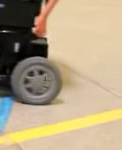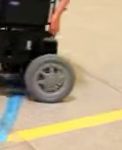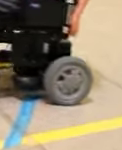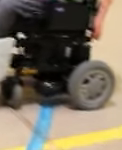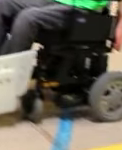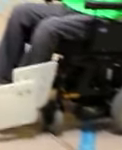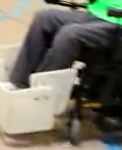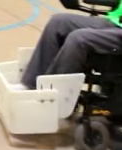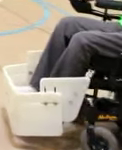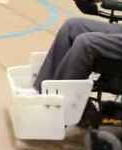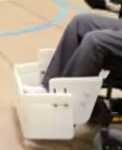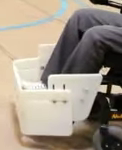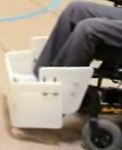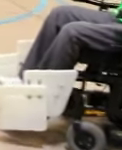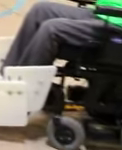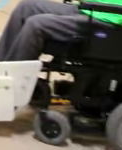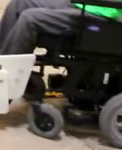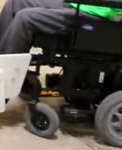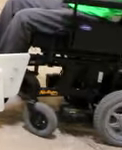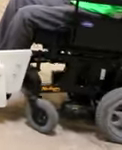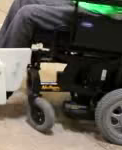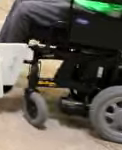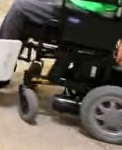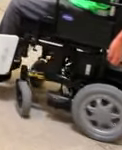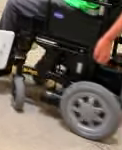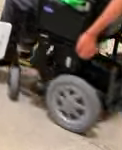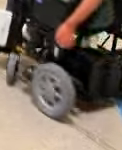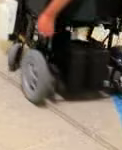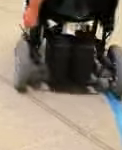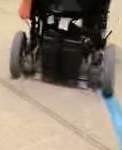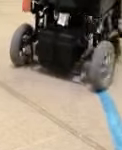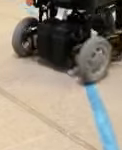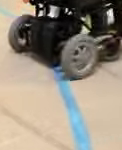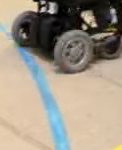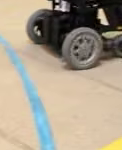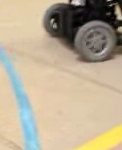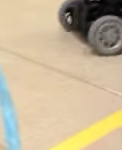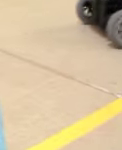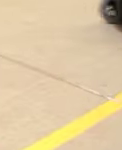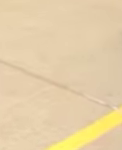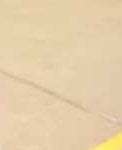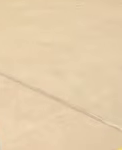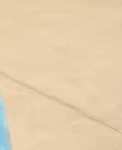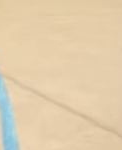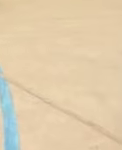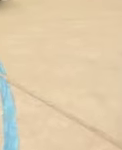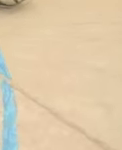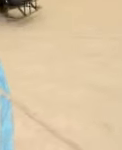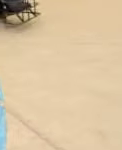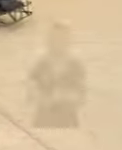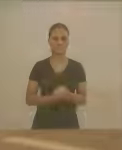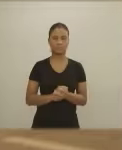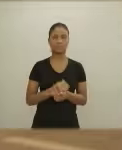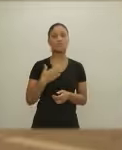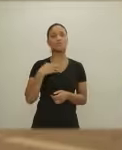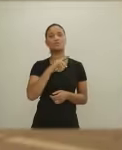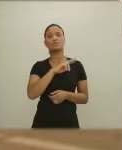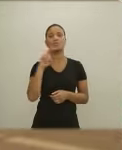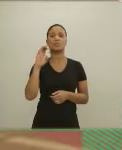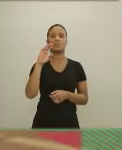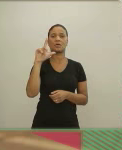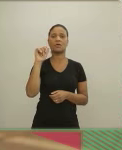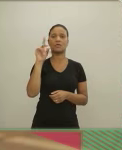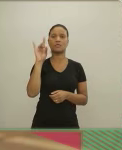jogadores de diferentes faes etárias tocam a bola uma equipe está de colete verde e a outra de colete branco Eu me chamo